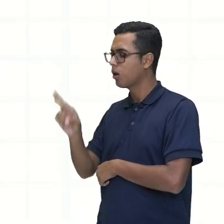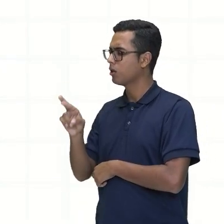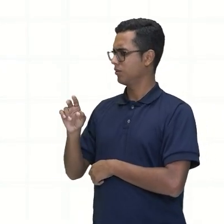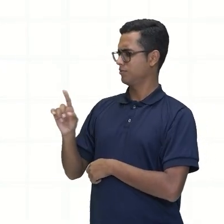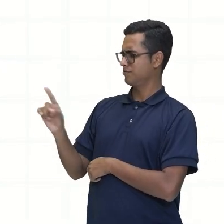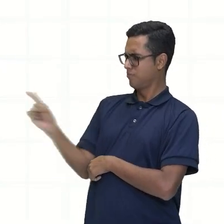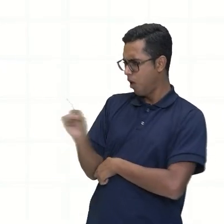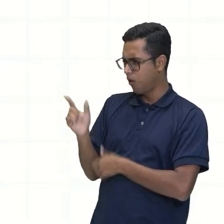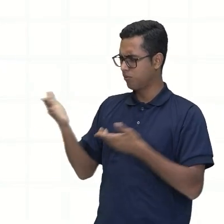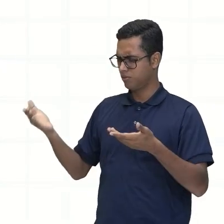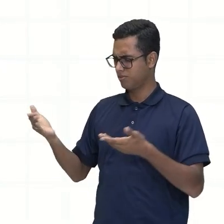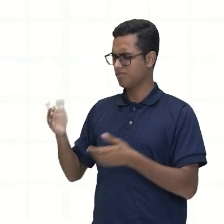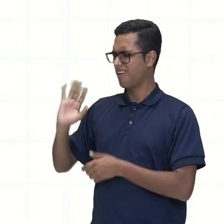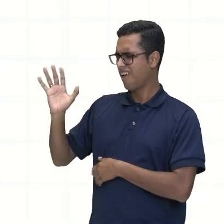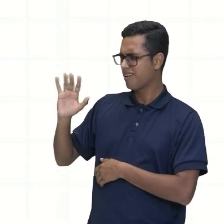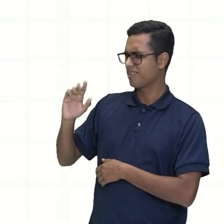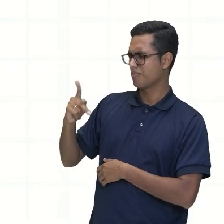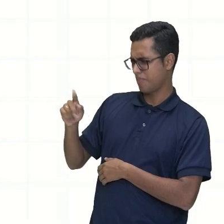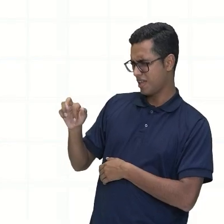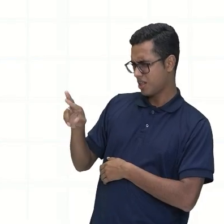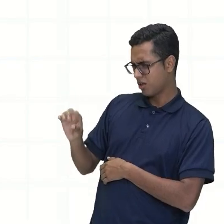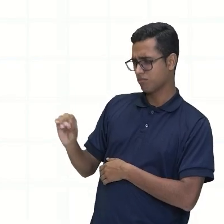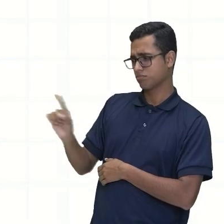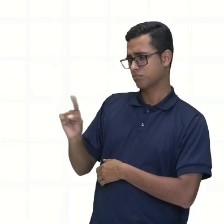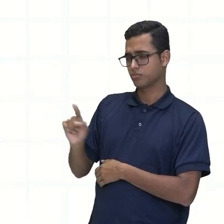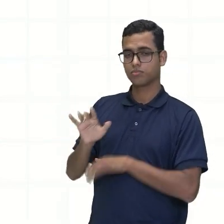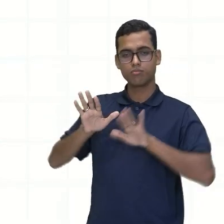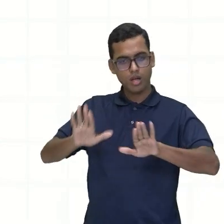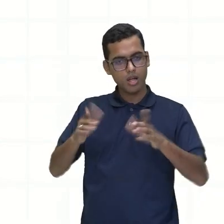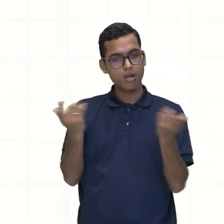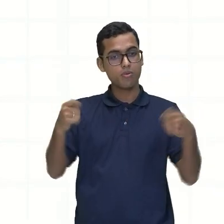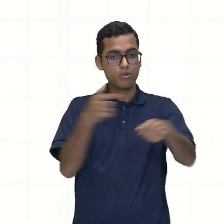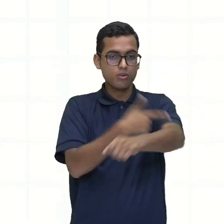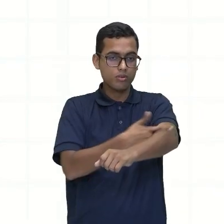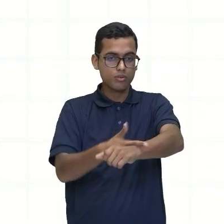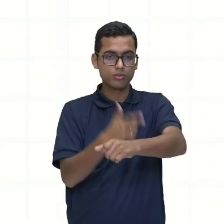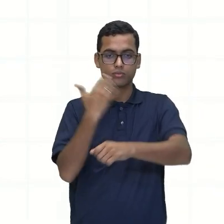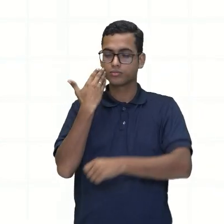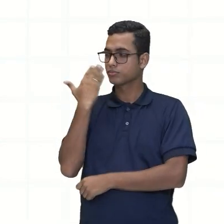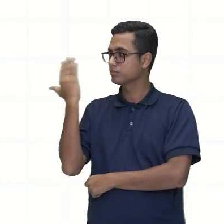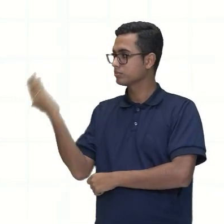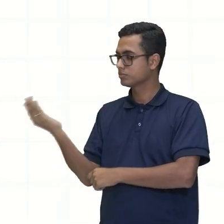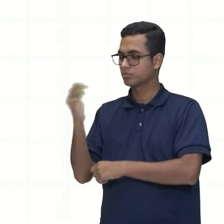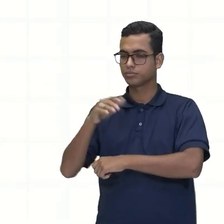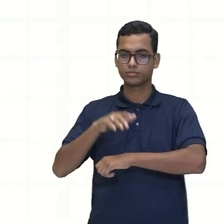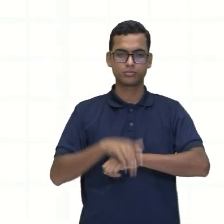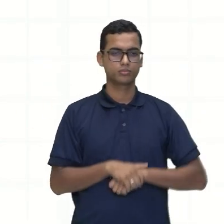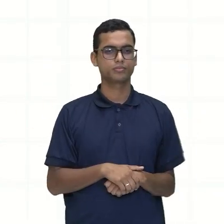ser feito esse pedido? Hey Solomon, can you lend me some money? Pode